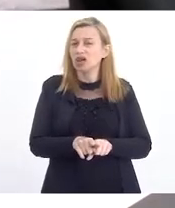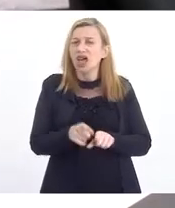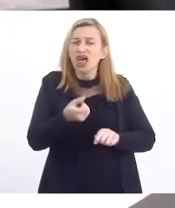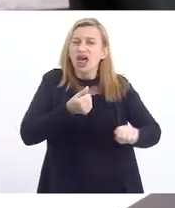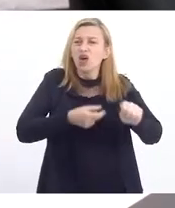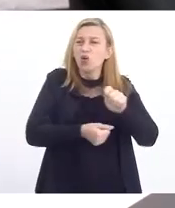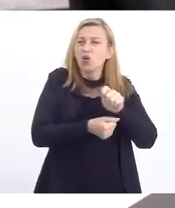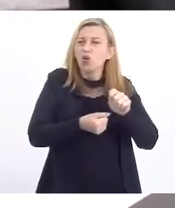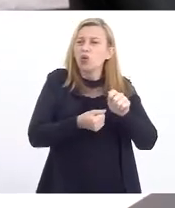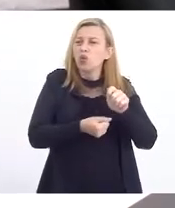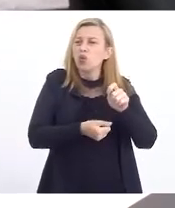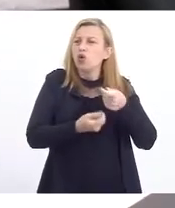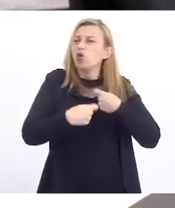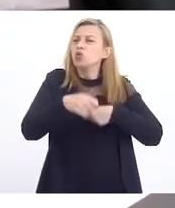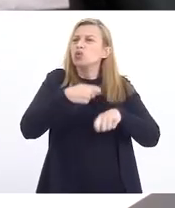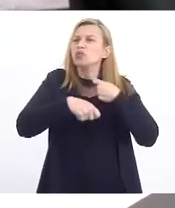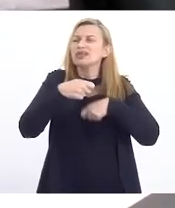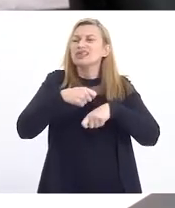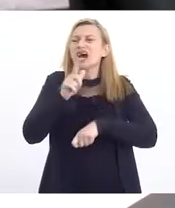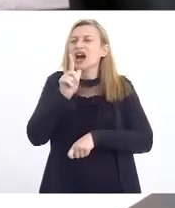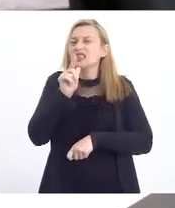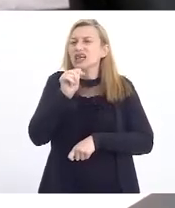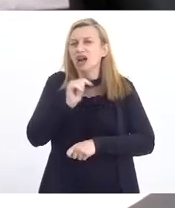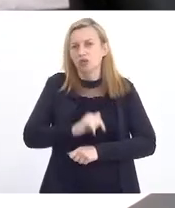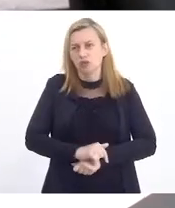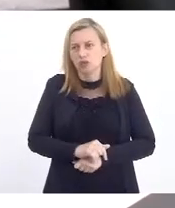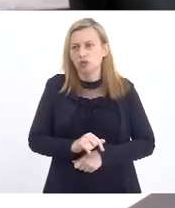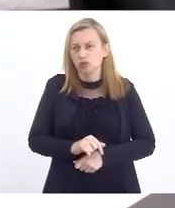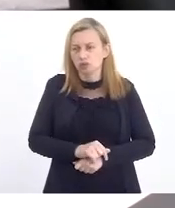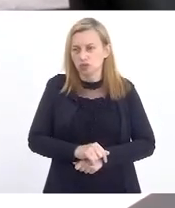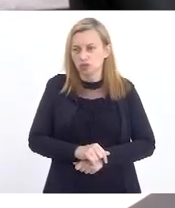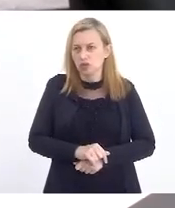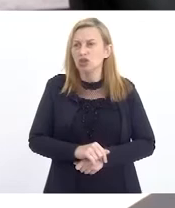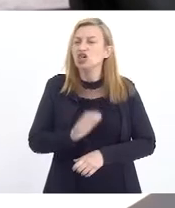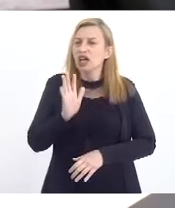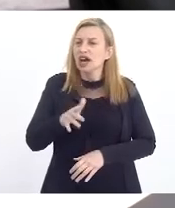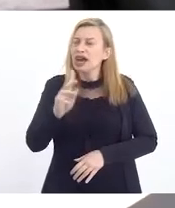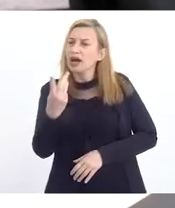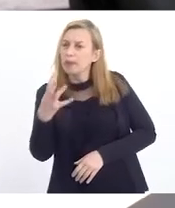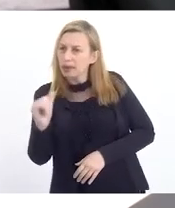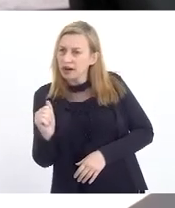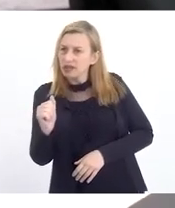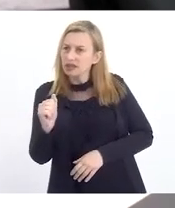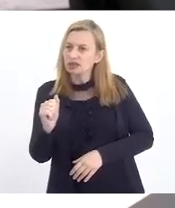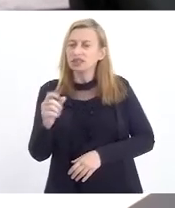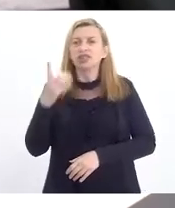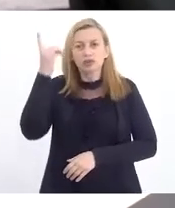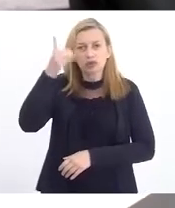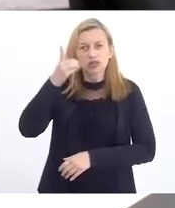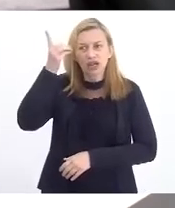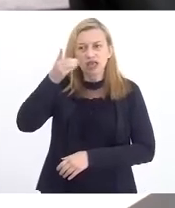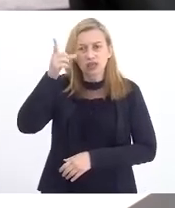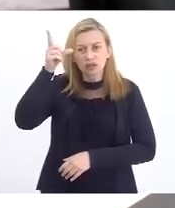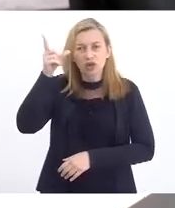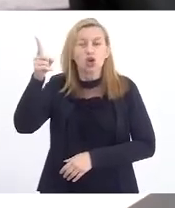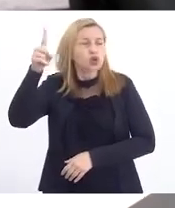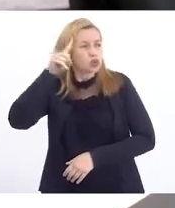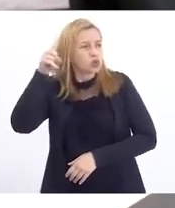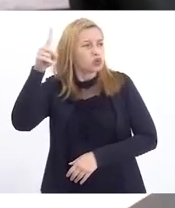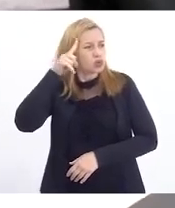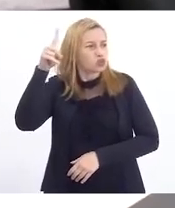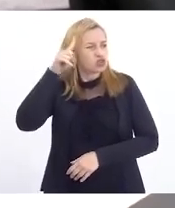Economia de água. Economia de água é campanha que a gente devia fazer, deputada Lucinha, todos os dias do